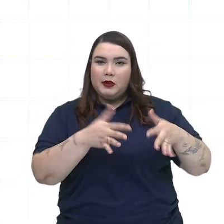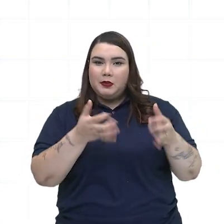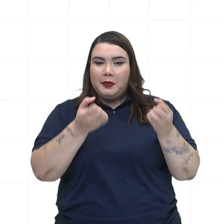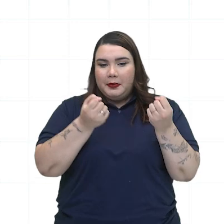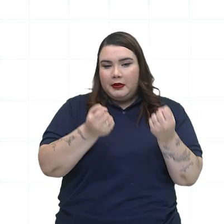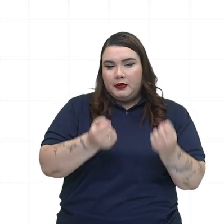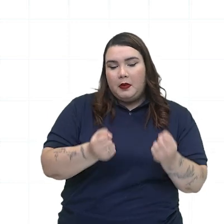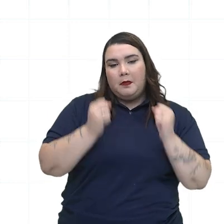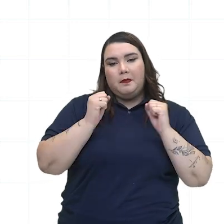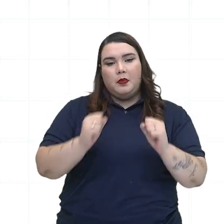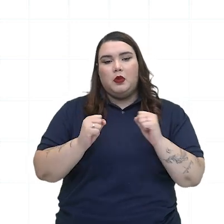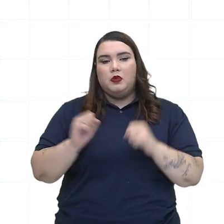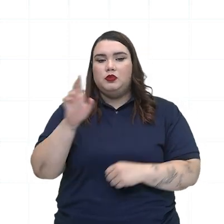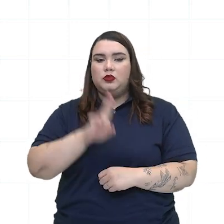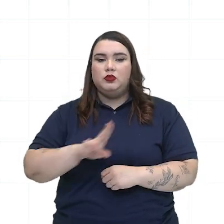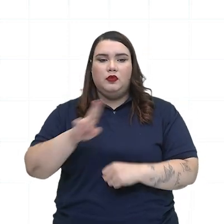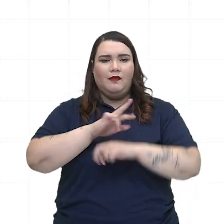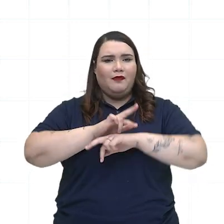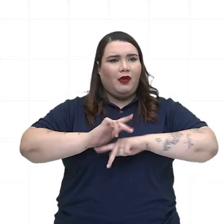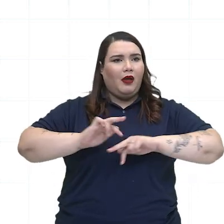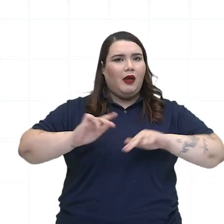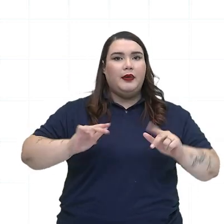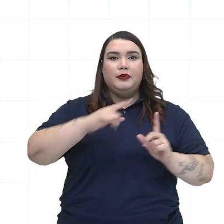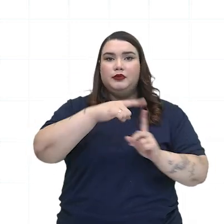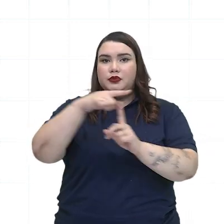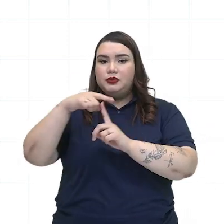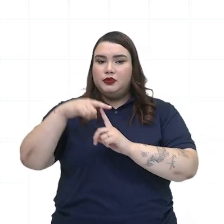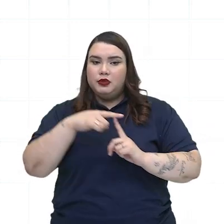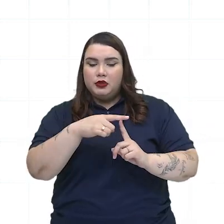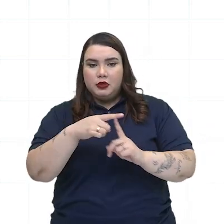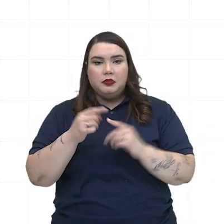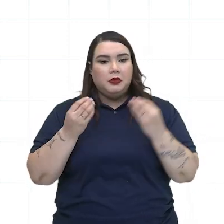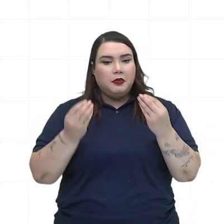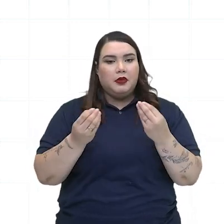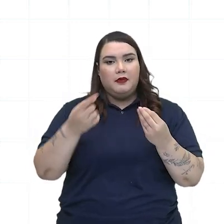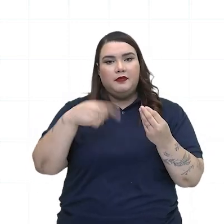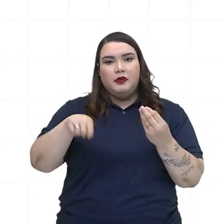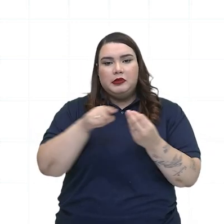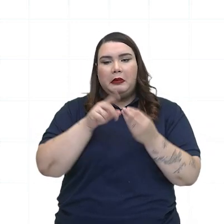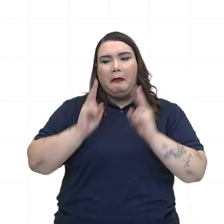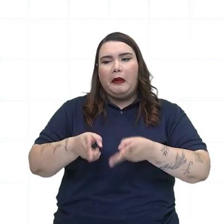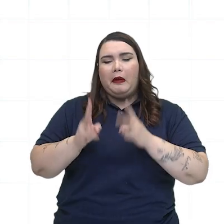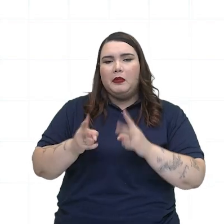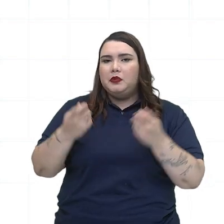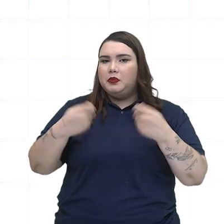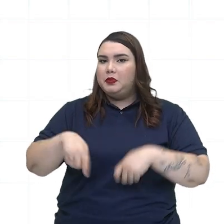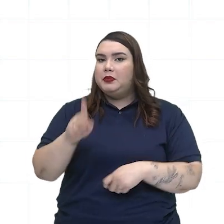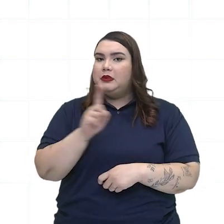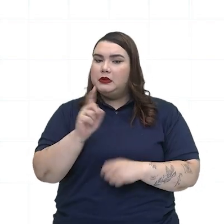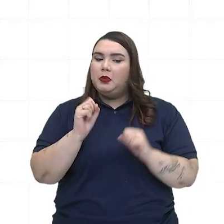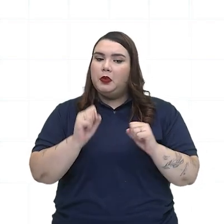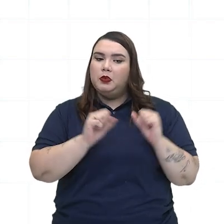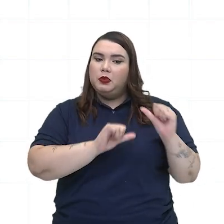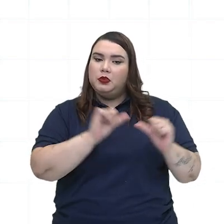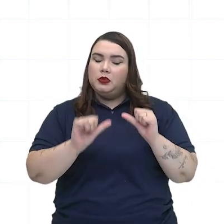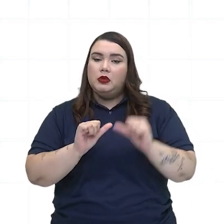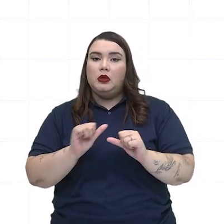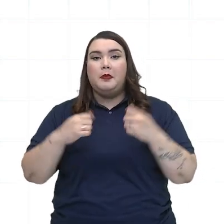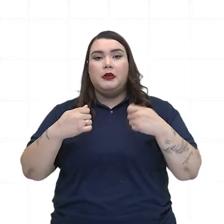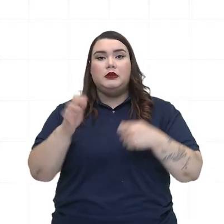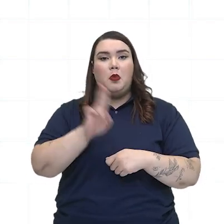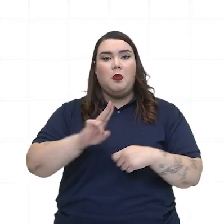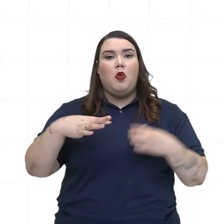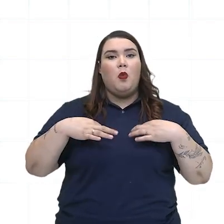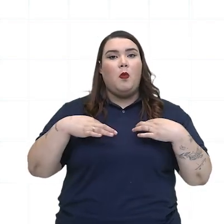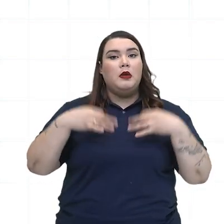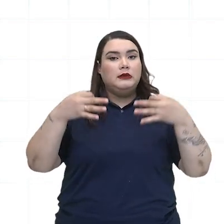aí várias atividades para que você, não caia na rotina também. Lembrando sempre de usar roupas adequadas